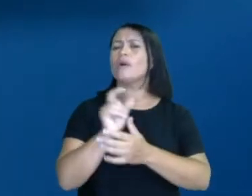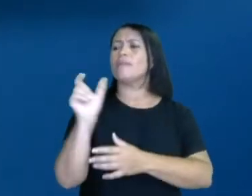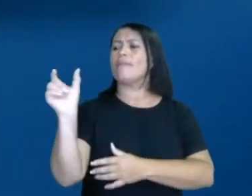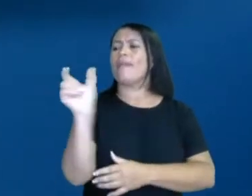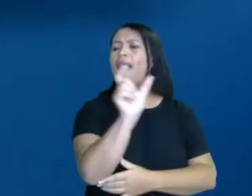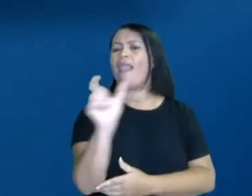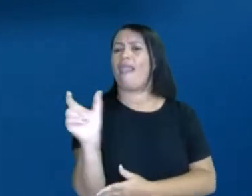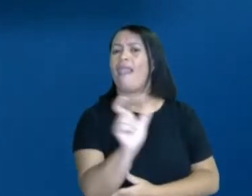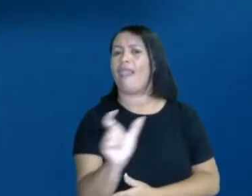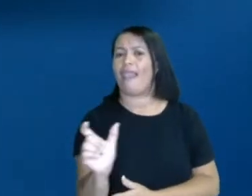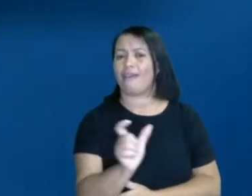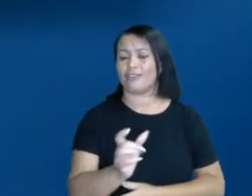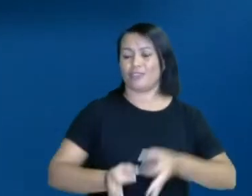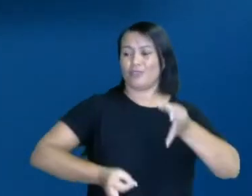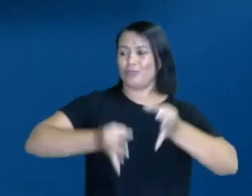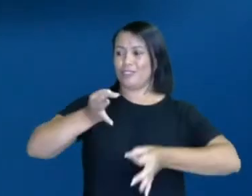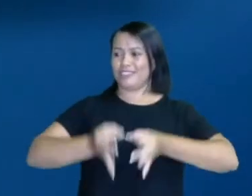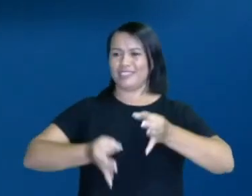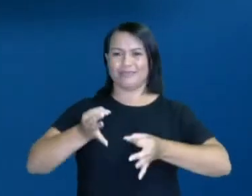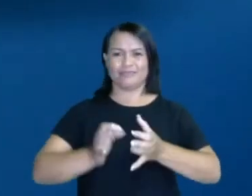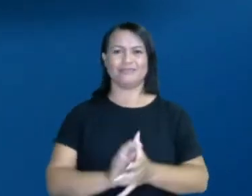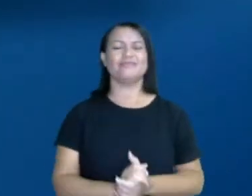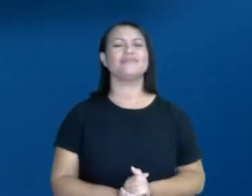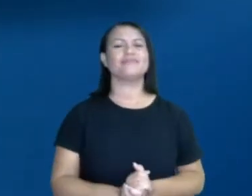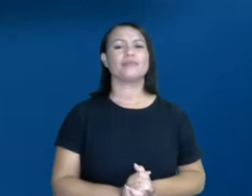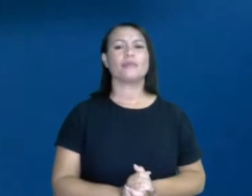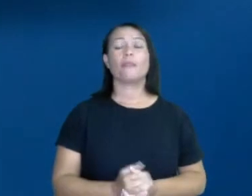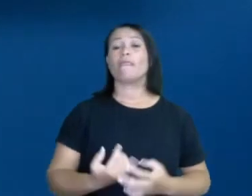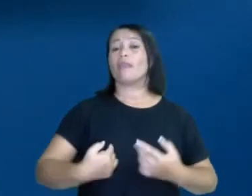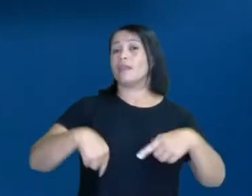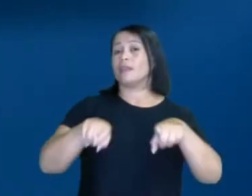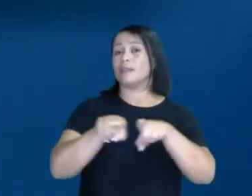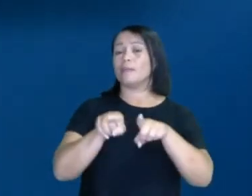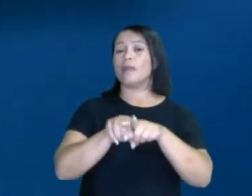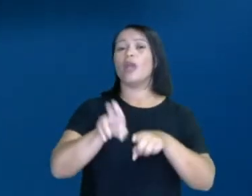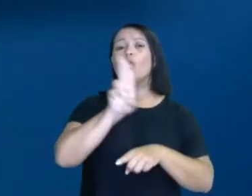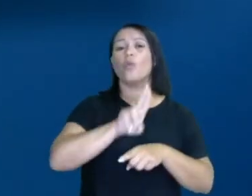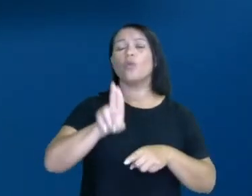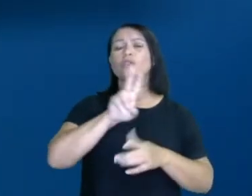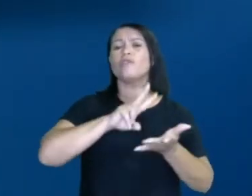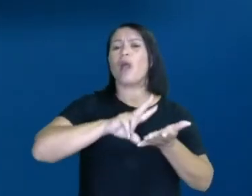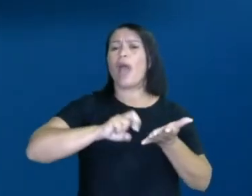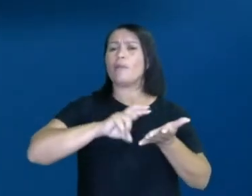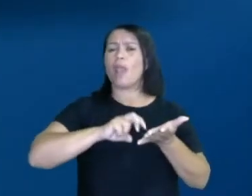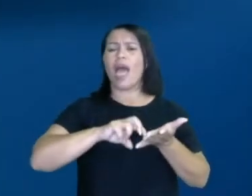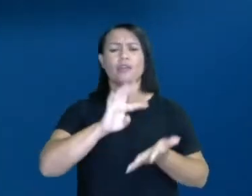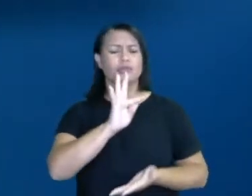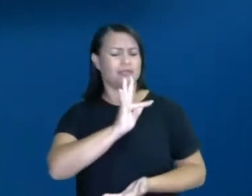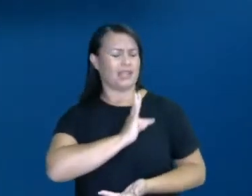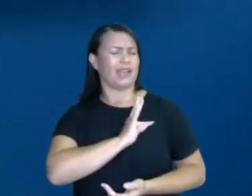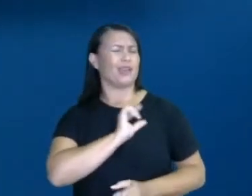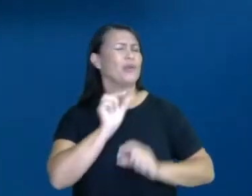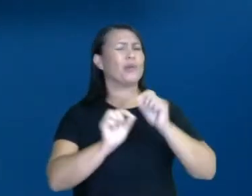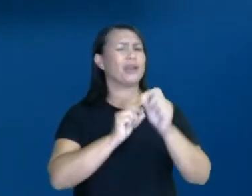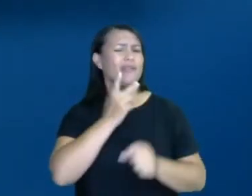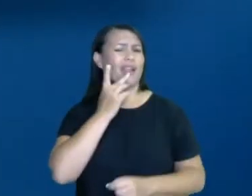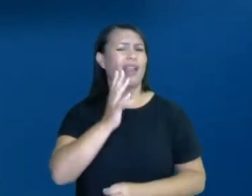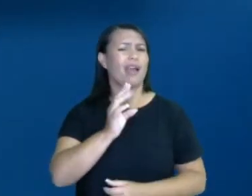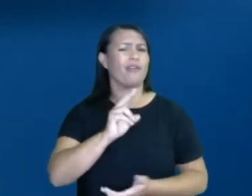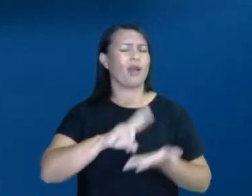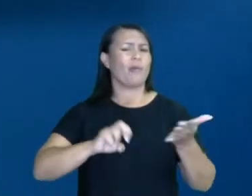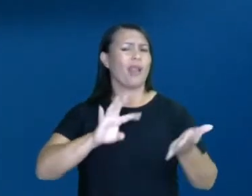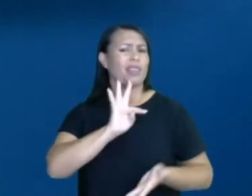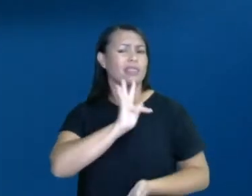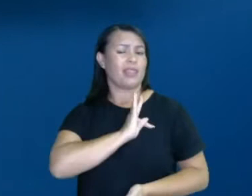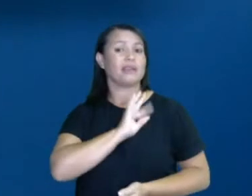que fazem parte da área jurídica. E uso de vocabulário técnico. O que é que eu estou querendo dizer com isso, tá?